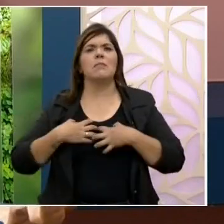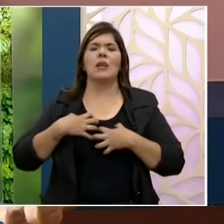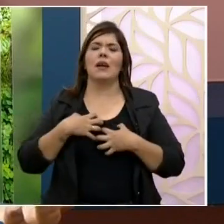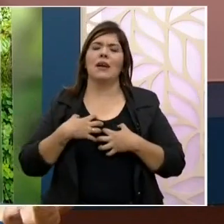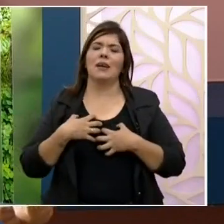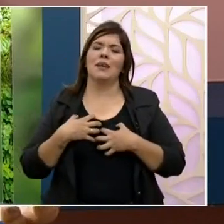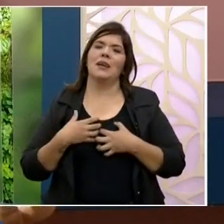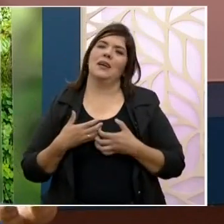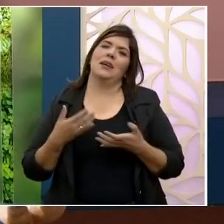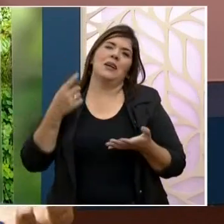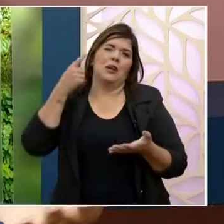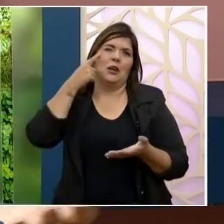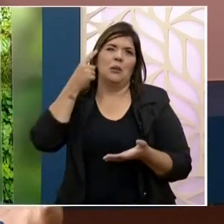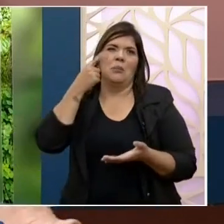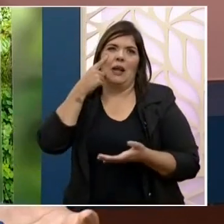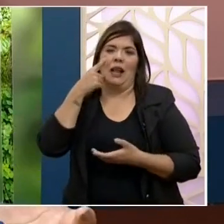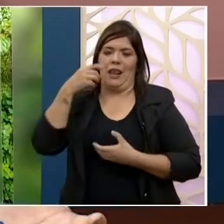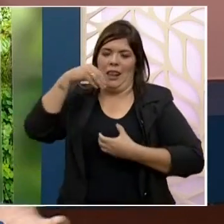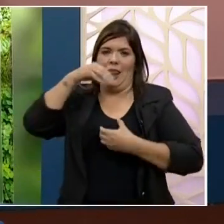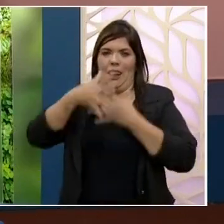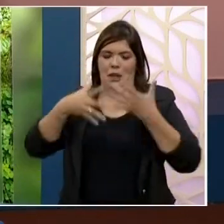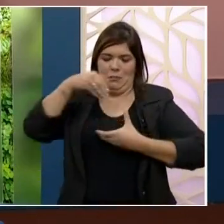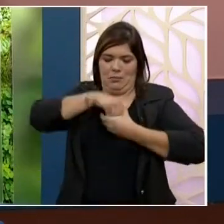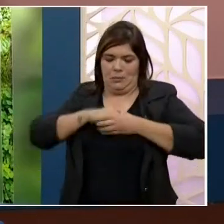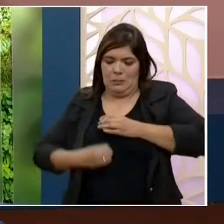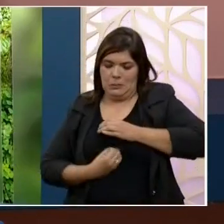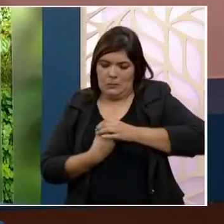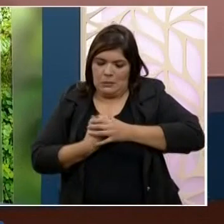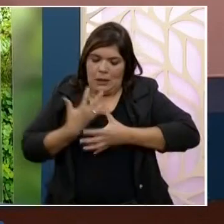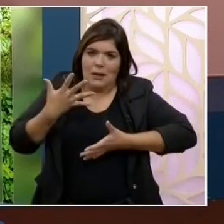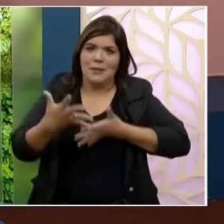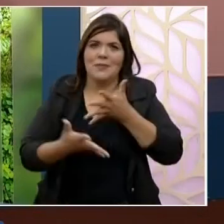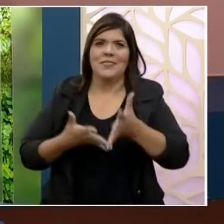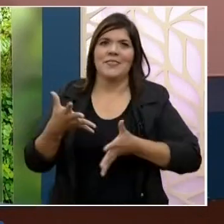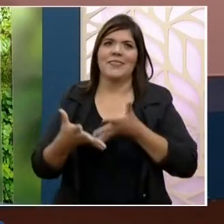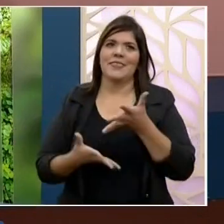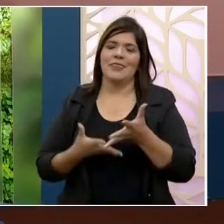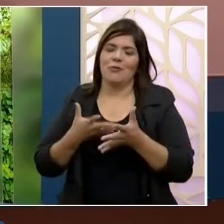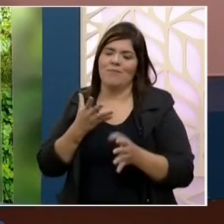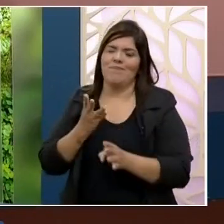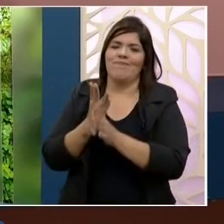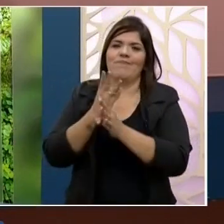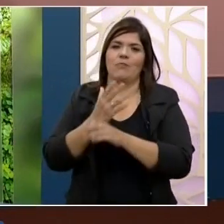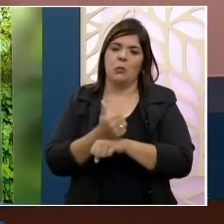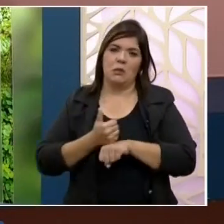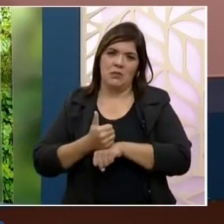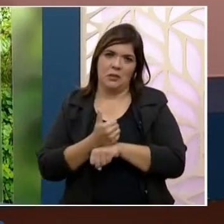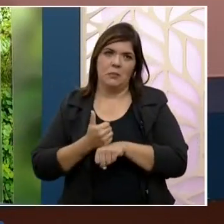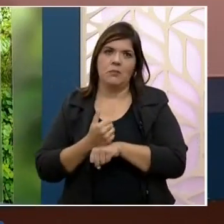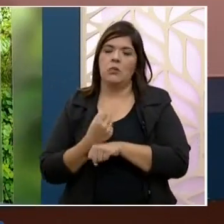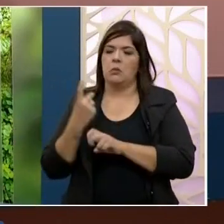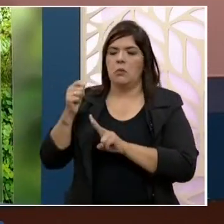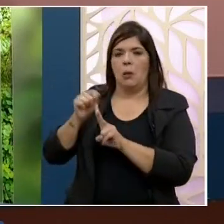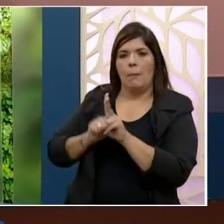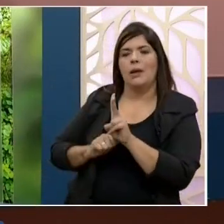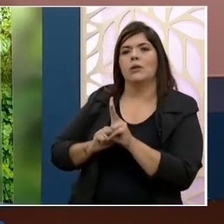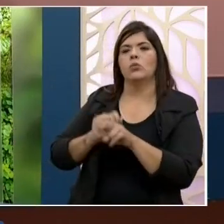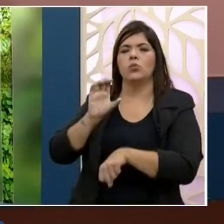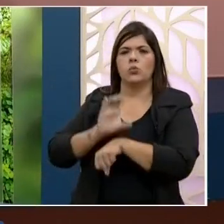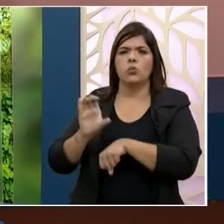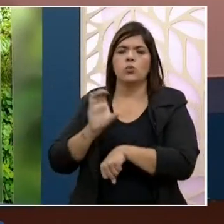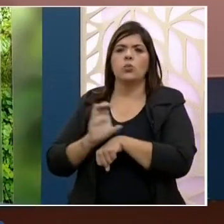eu entendo que não era de fora para dentro, já estava dentro de mim, né? E eu me encontrei. Então, eu com 2 meses de curso, eu traduzi